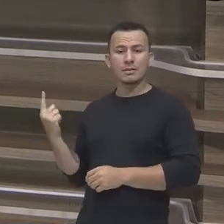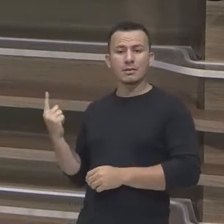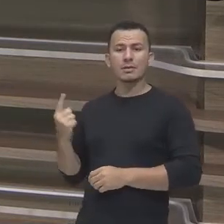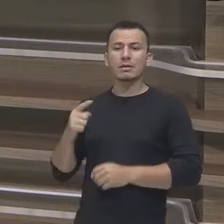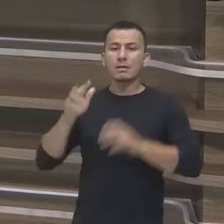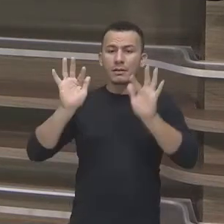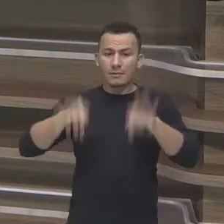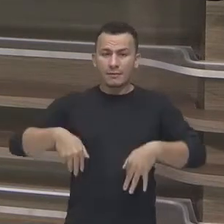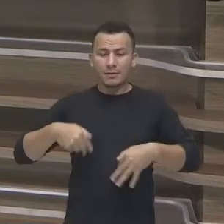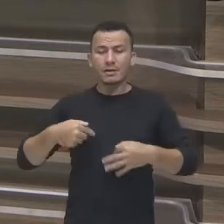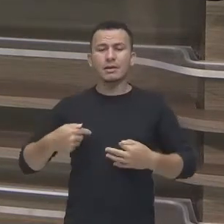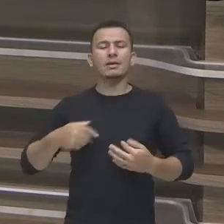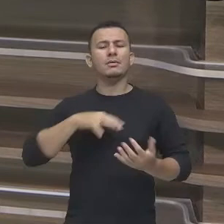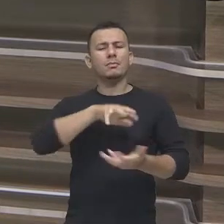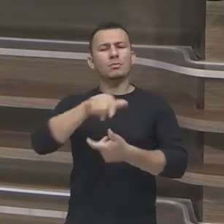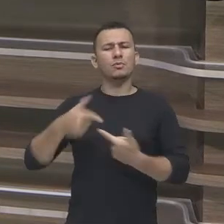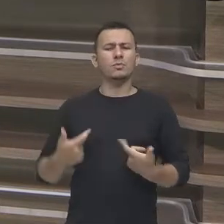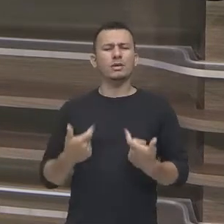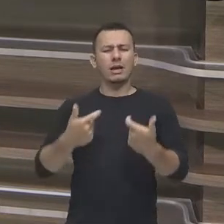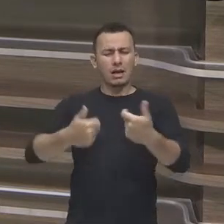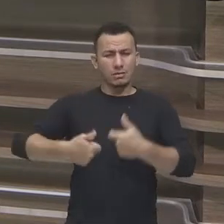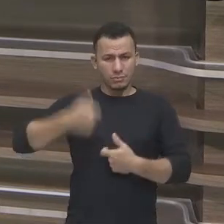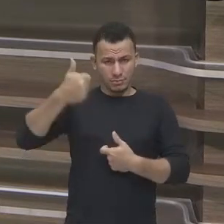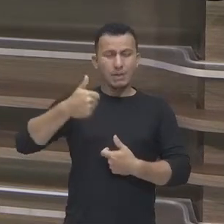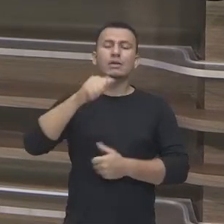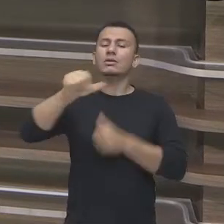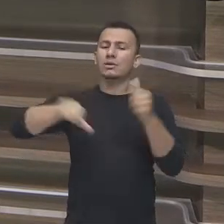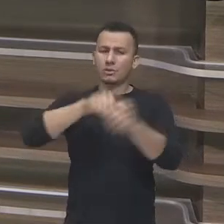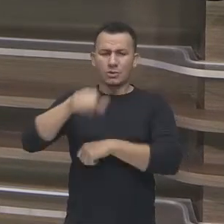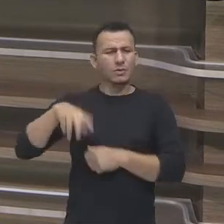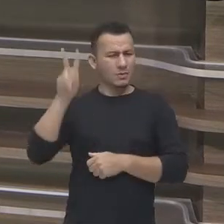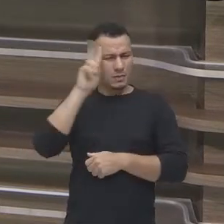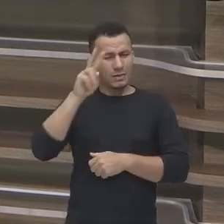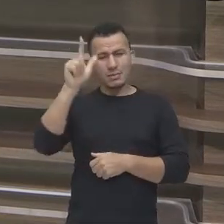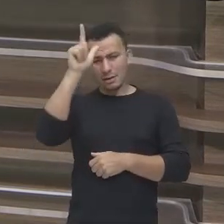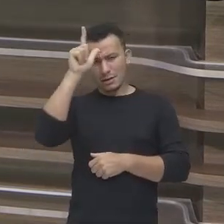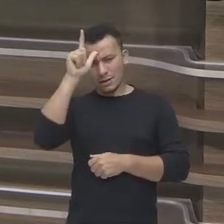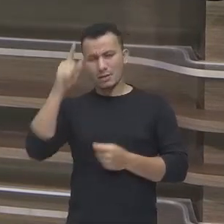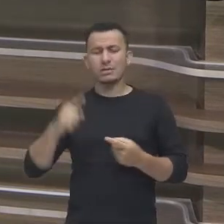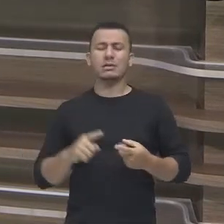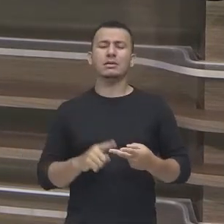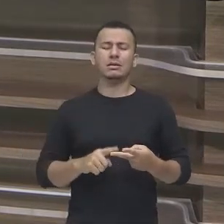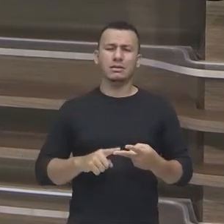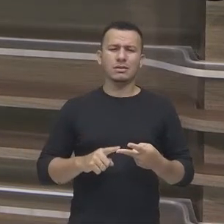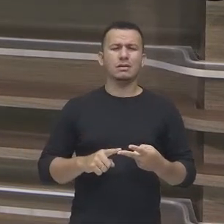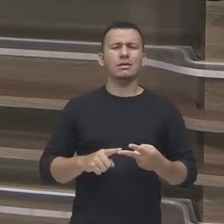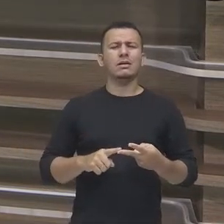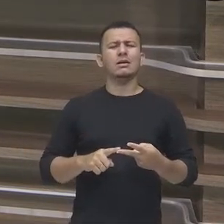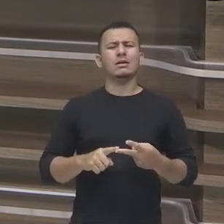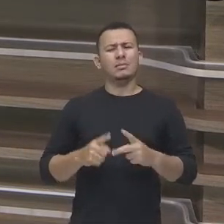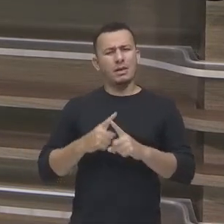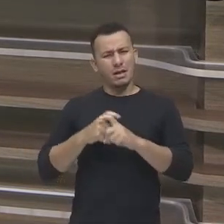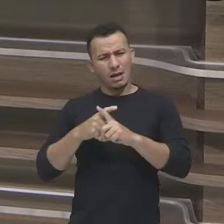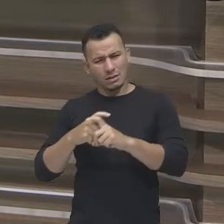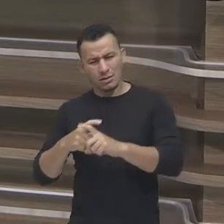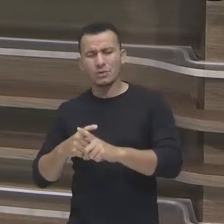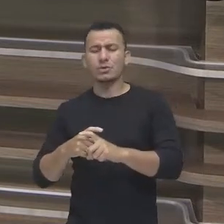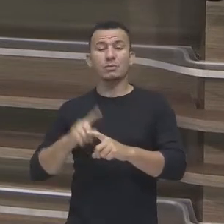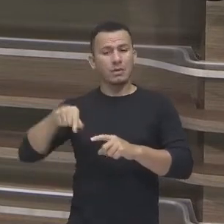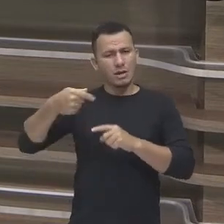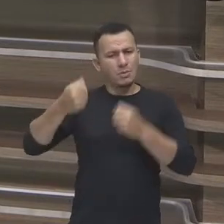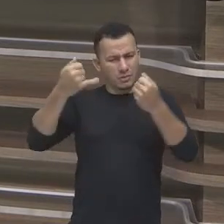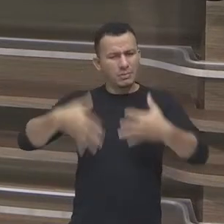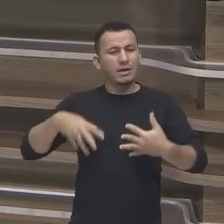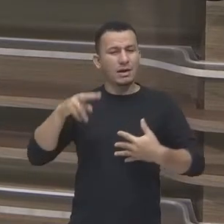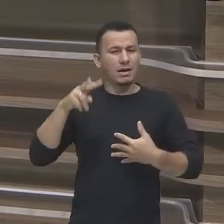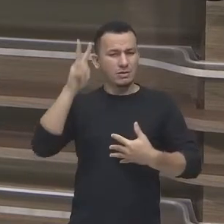Mundial, também mudou, né? Porque, como a gente sabe, veio a Alemanha, veio o nazismo, inclusive a aula da professora de História daqui a pouco também